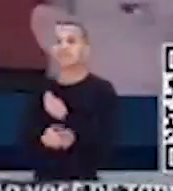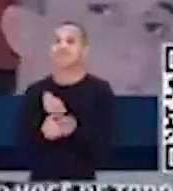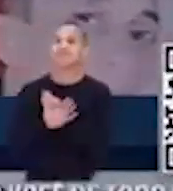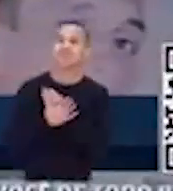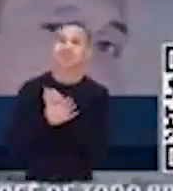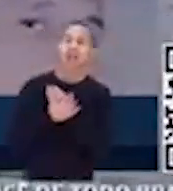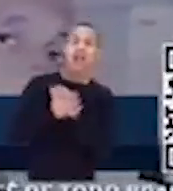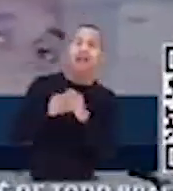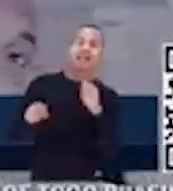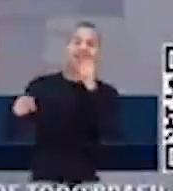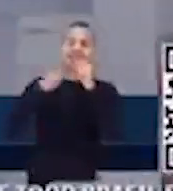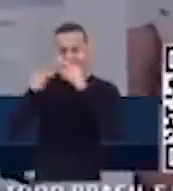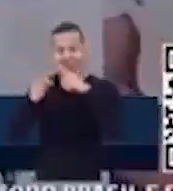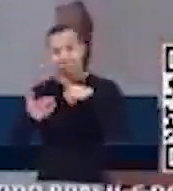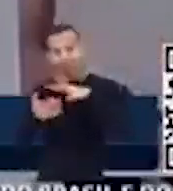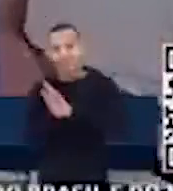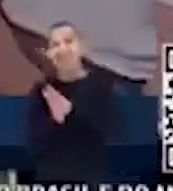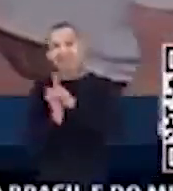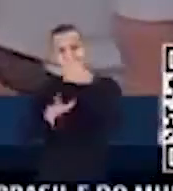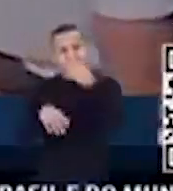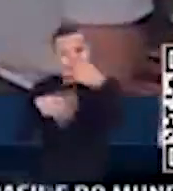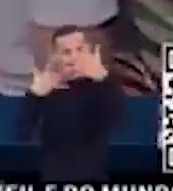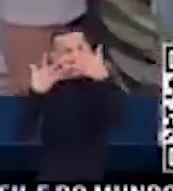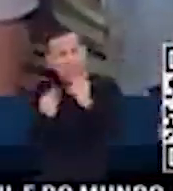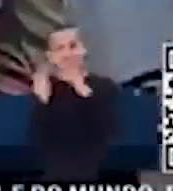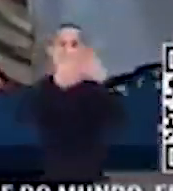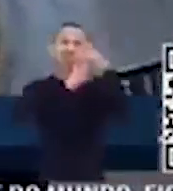Drogas matam, aceita